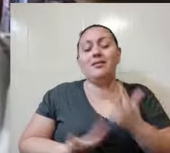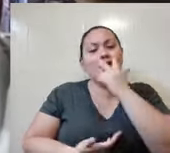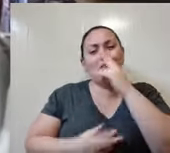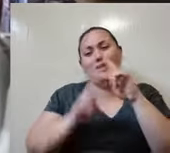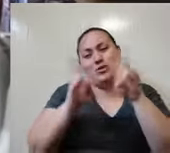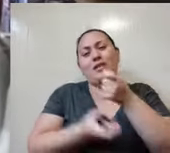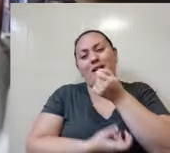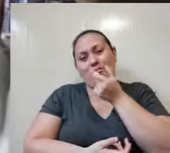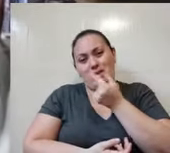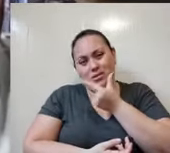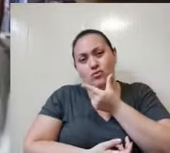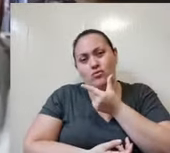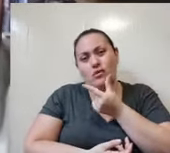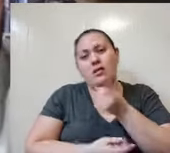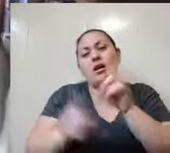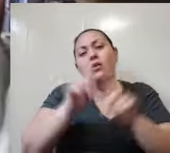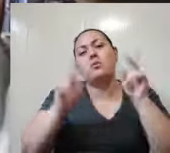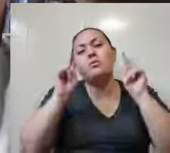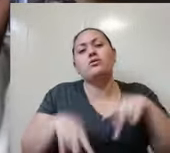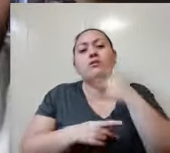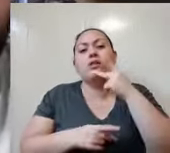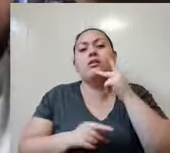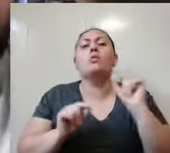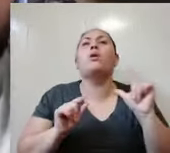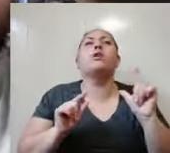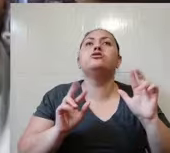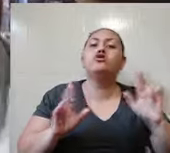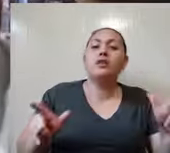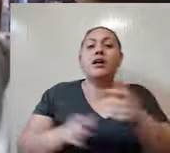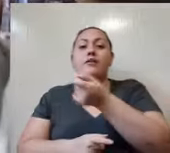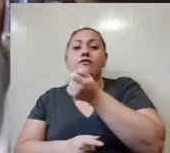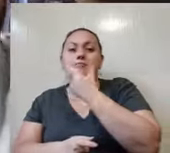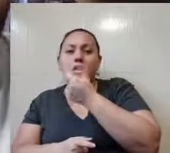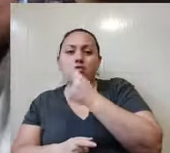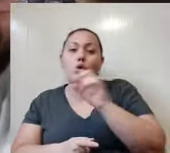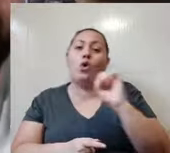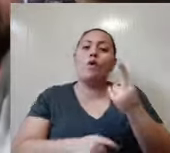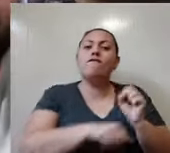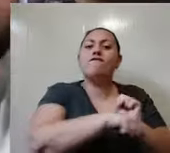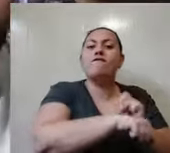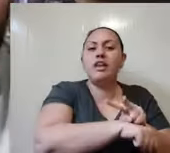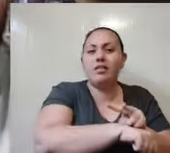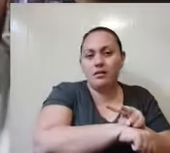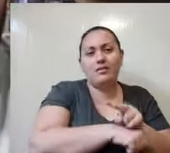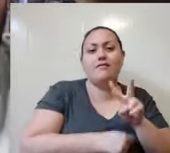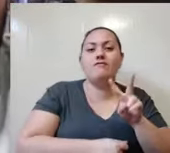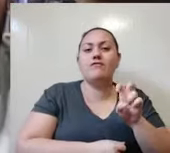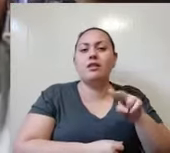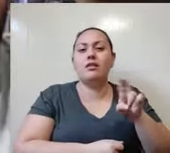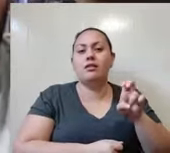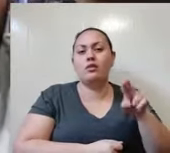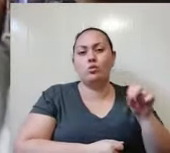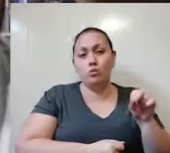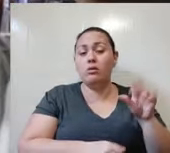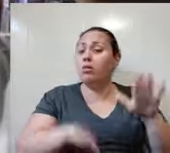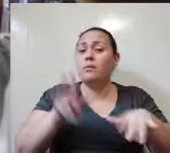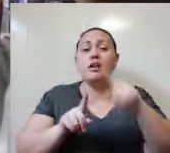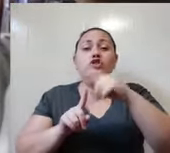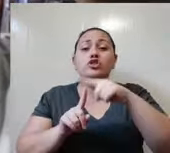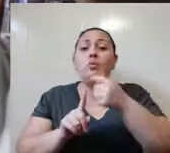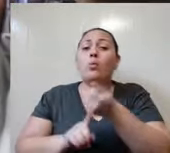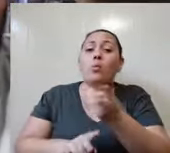do remédio, qual é a diferença do remédio, né, para o veneno, a questão da dosagem. Como a gente vai se relacionar com a autocobrança? Se ela